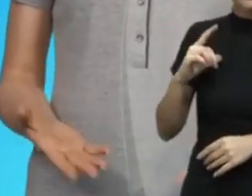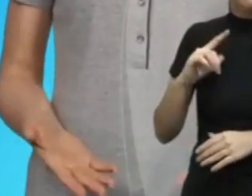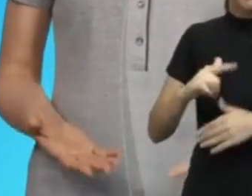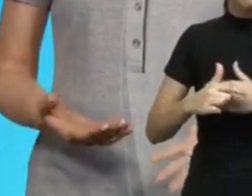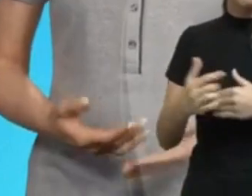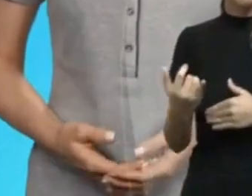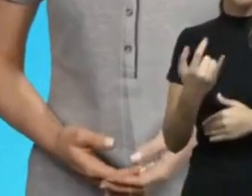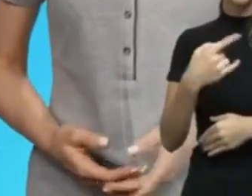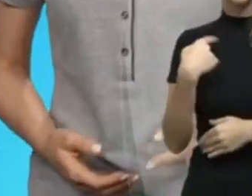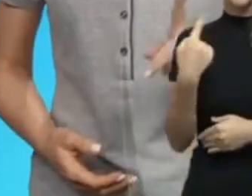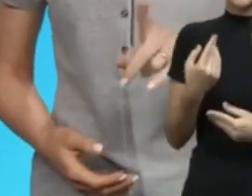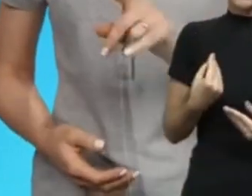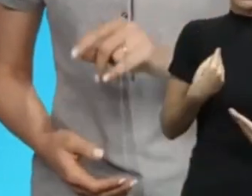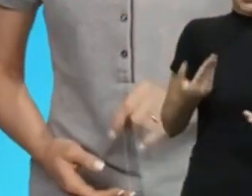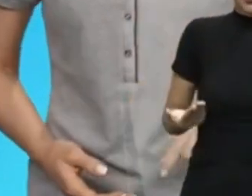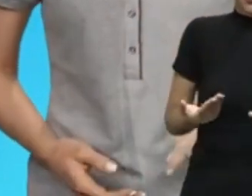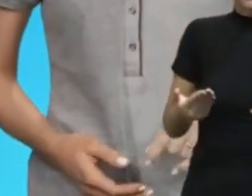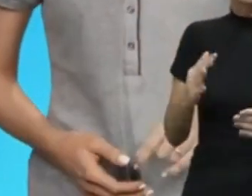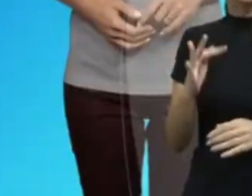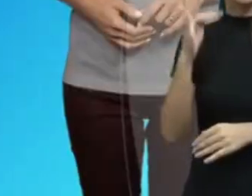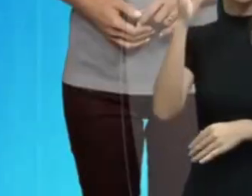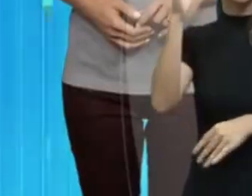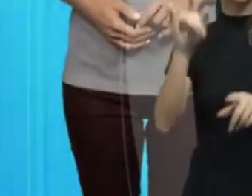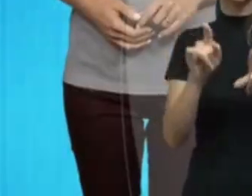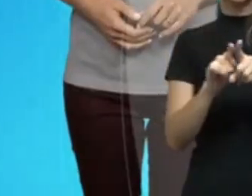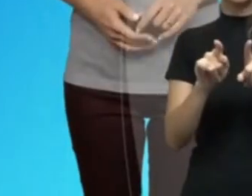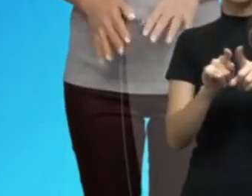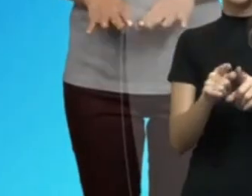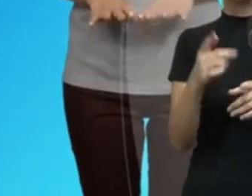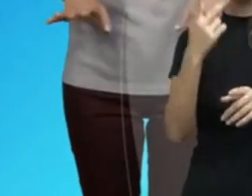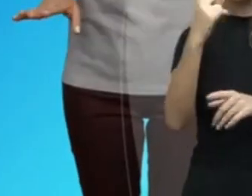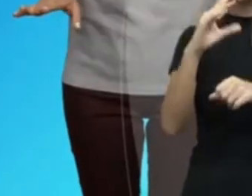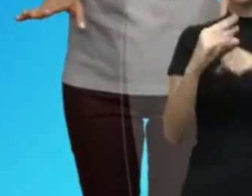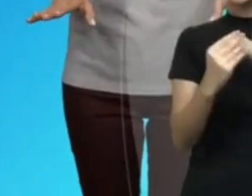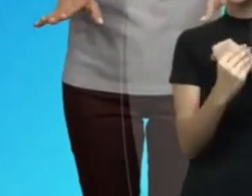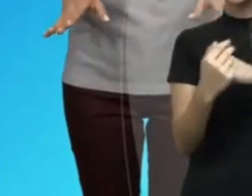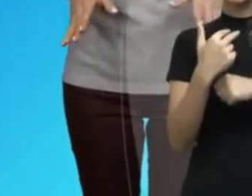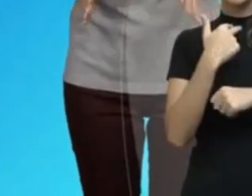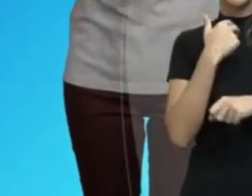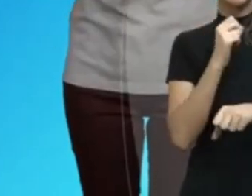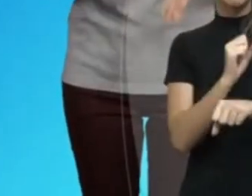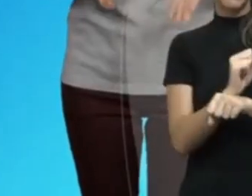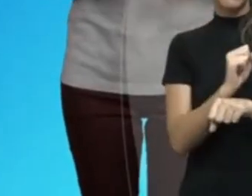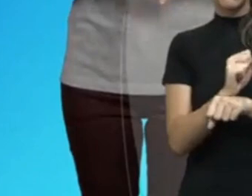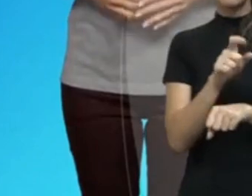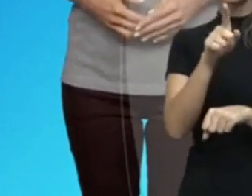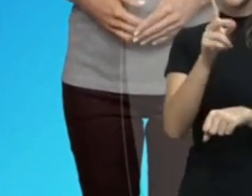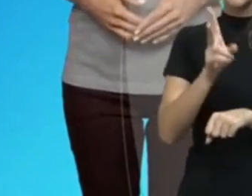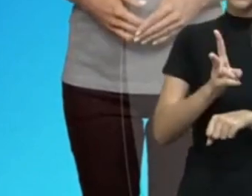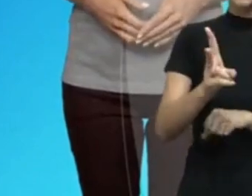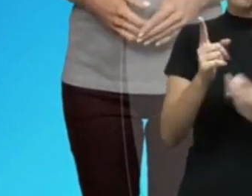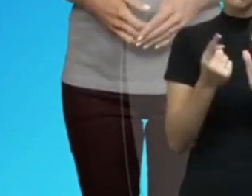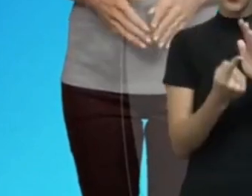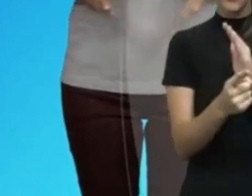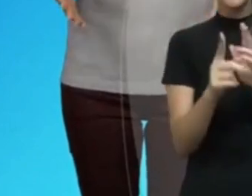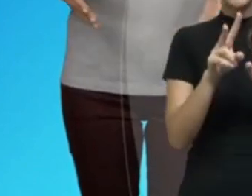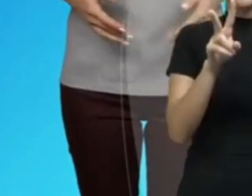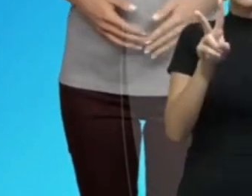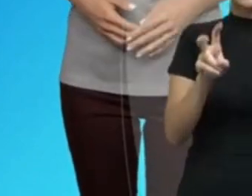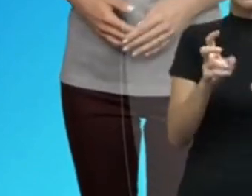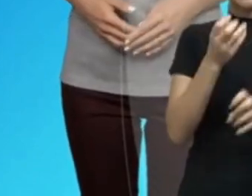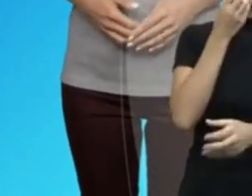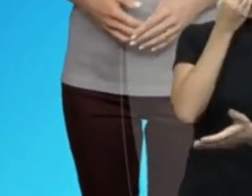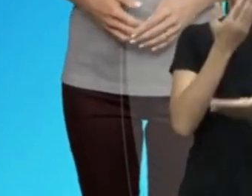fundamental tanto no nosso presente como no nosso futuro. Por isso, seus conhecimentos não devem parar por aqui. Continue se aprofundando nesse tema.